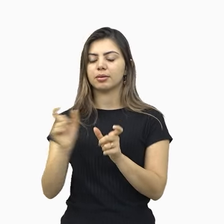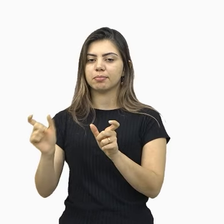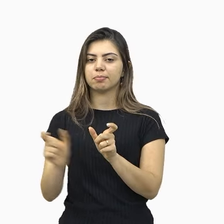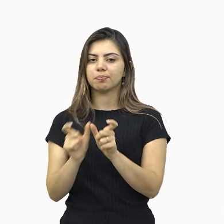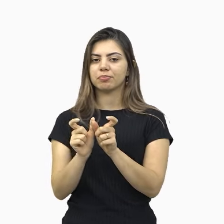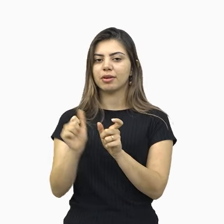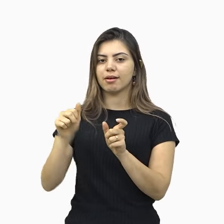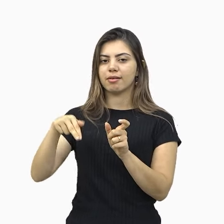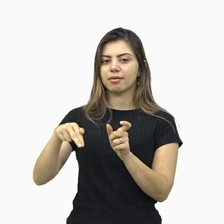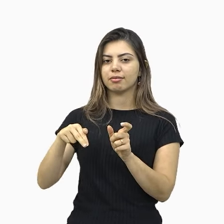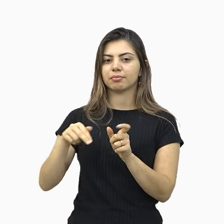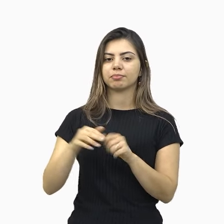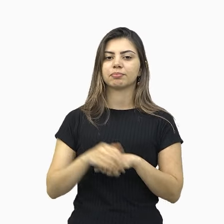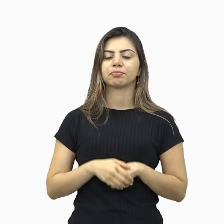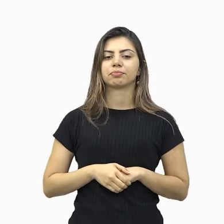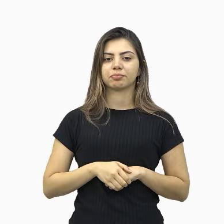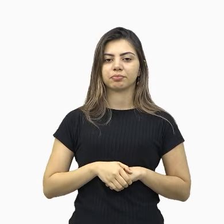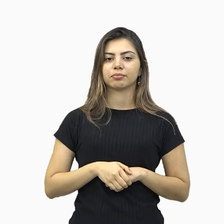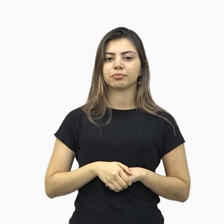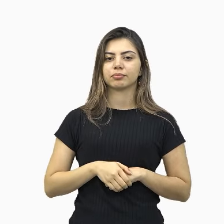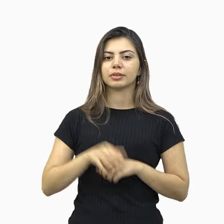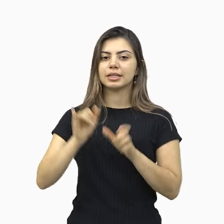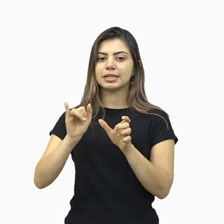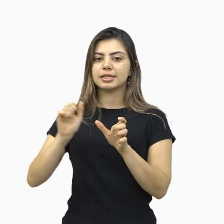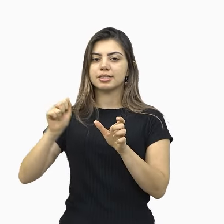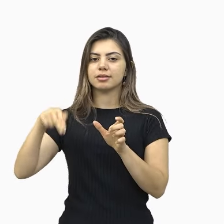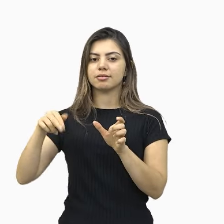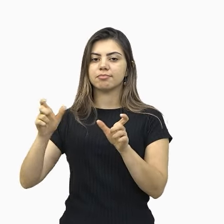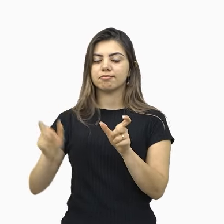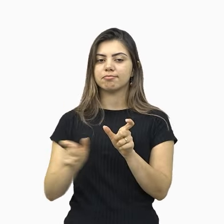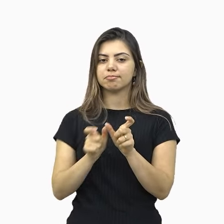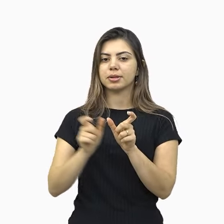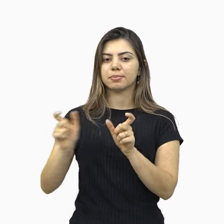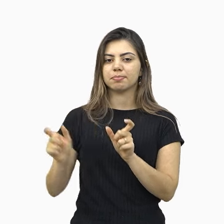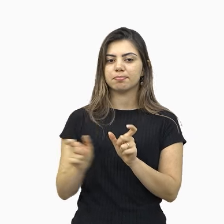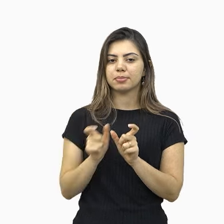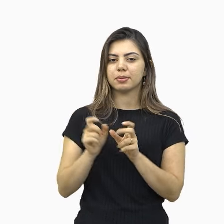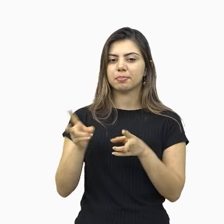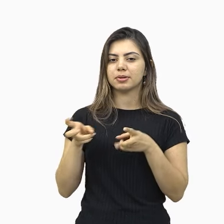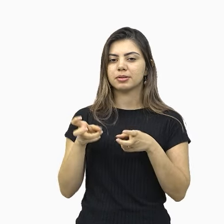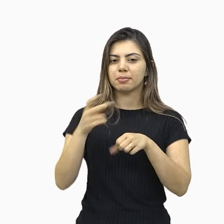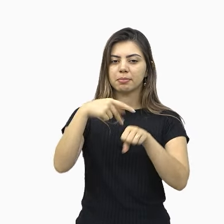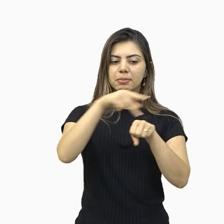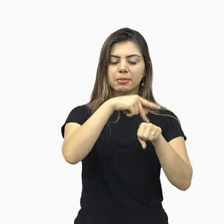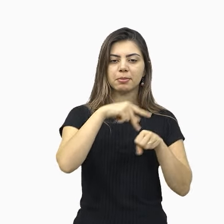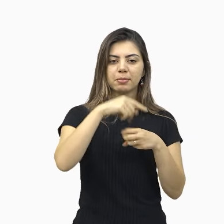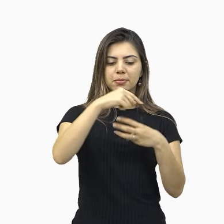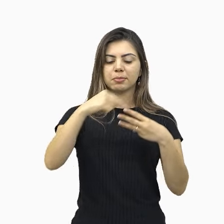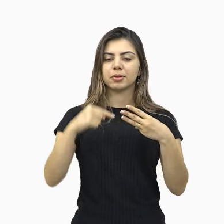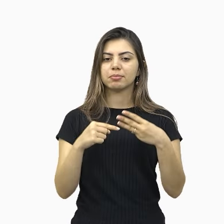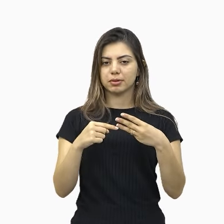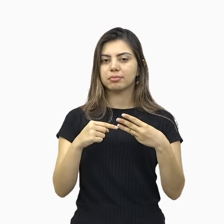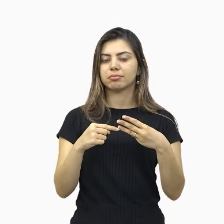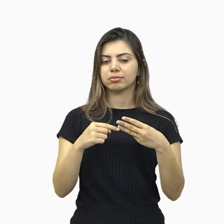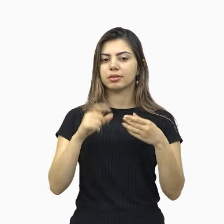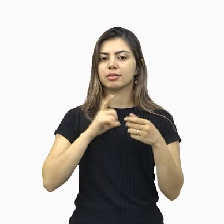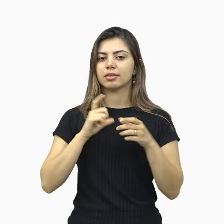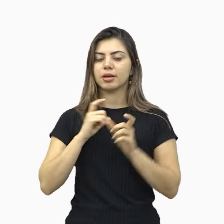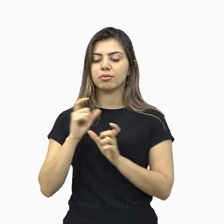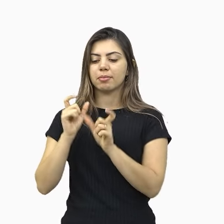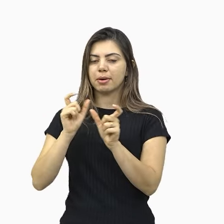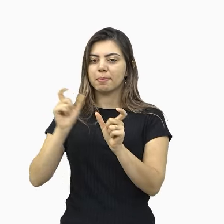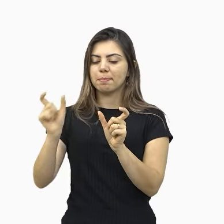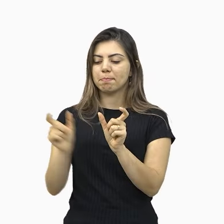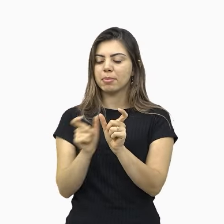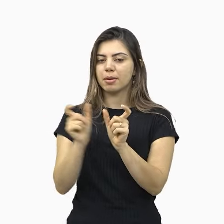Argentina, Argentinian. Colômbia, Colombian. Então, 3 exemplos aí. Esse finalzinho da